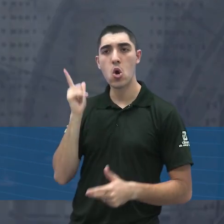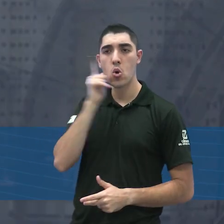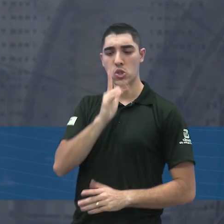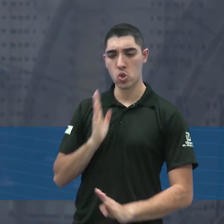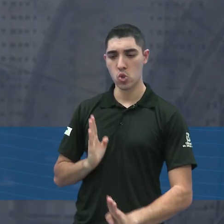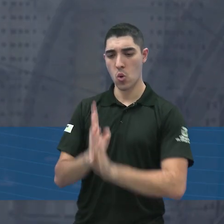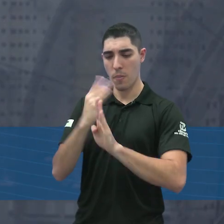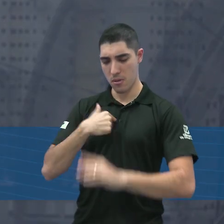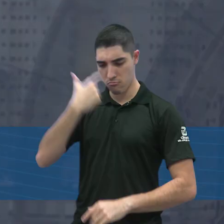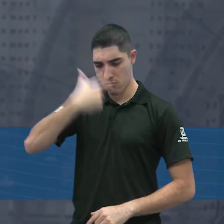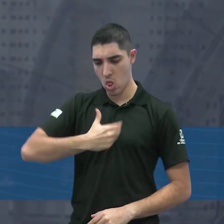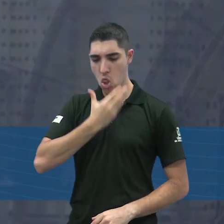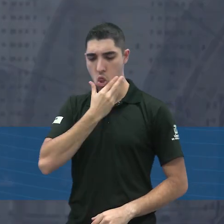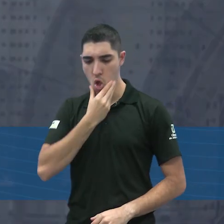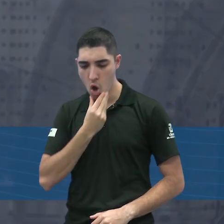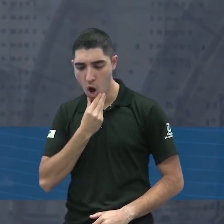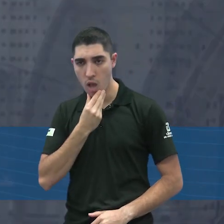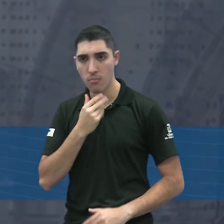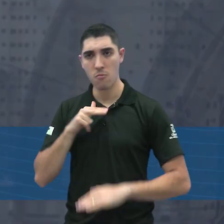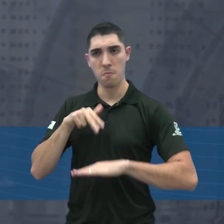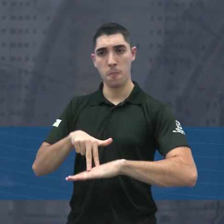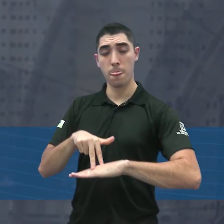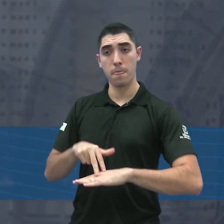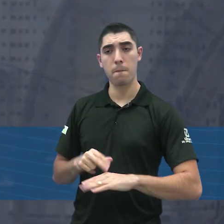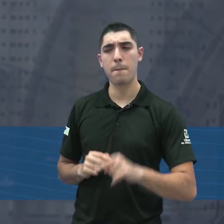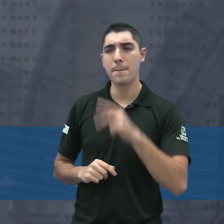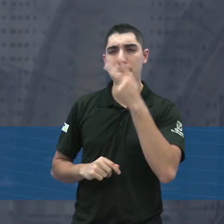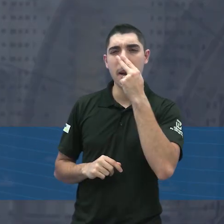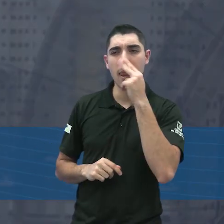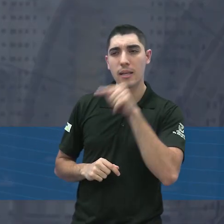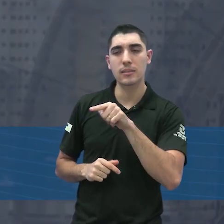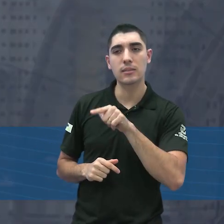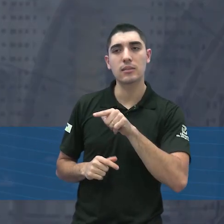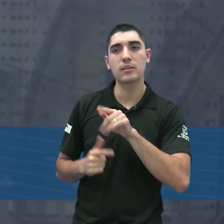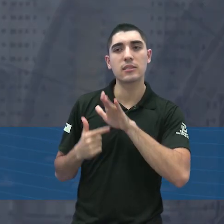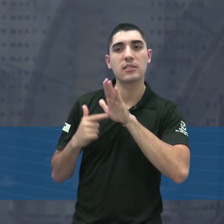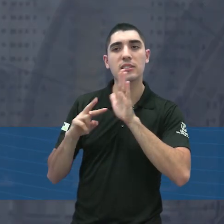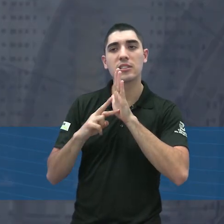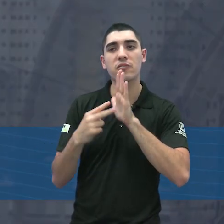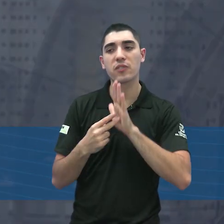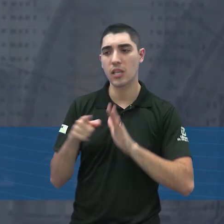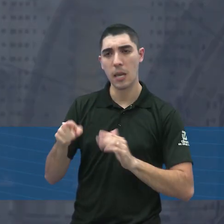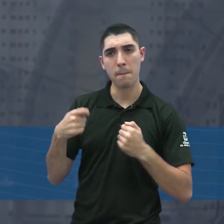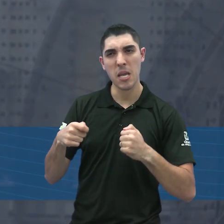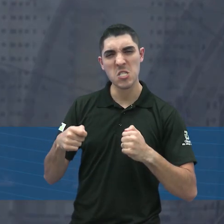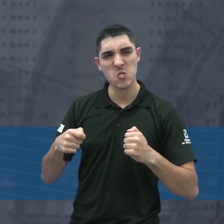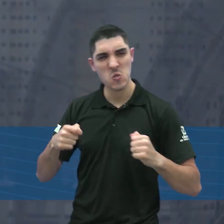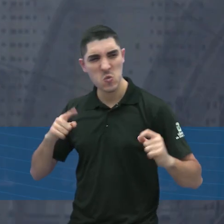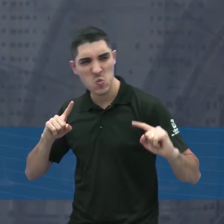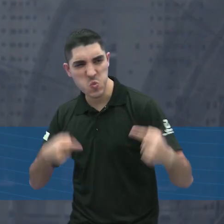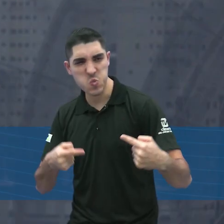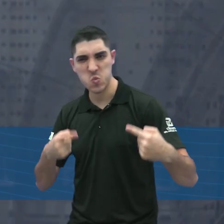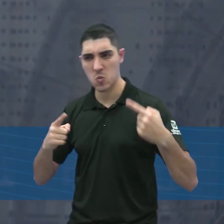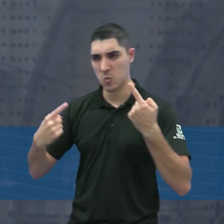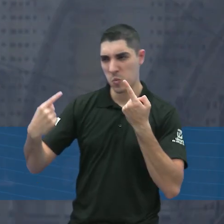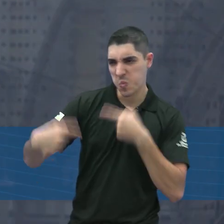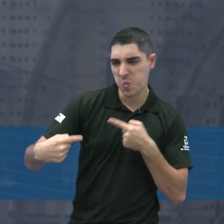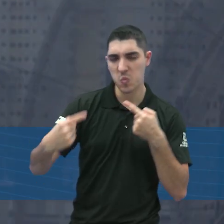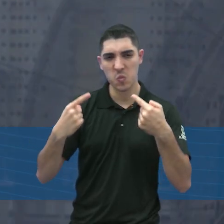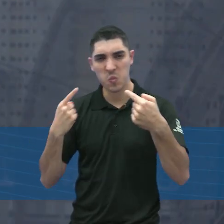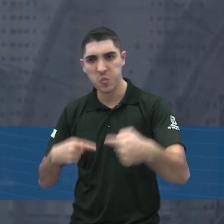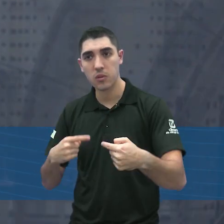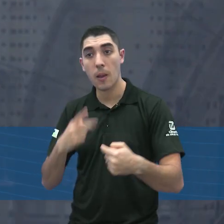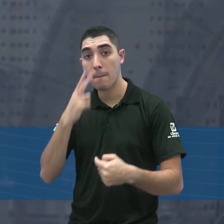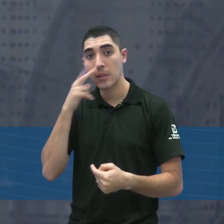sua masculinidade, né? E isso reforça o quê? Um padrão de competitividade, um padrão que